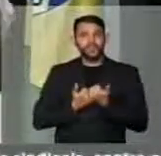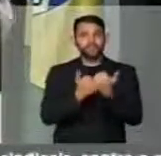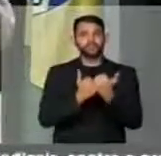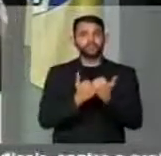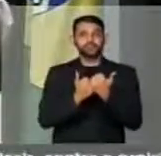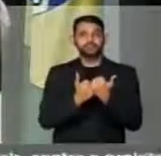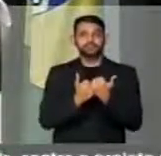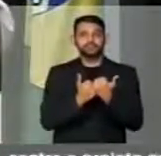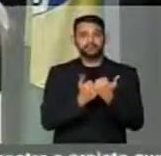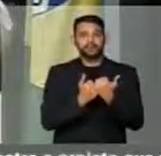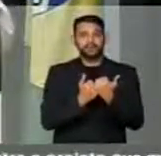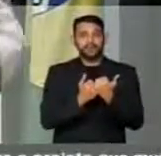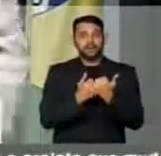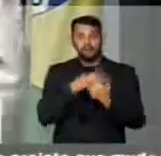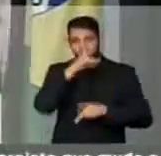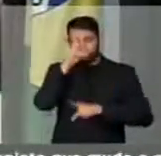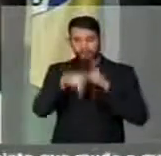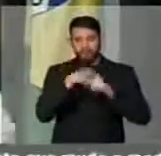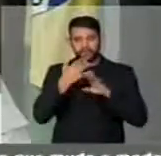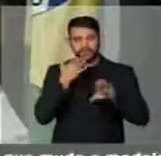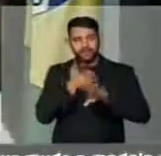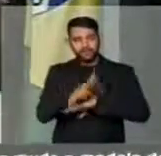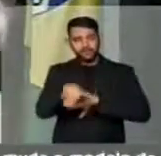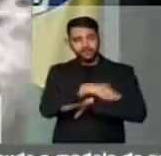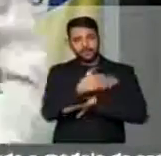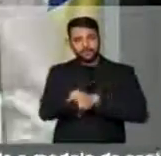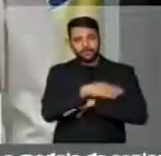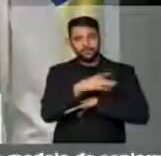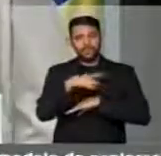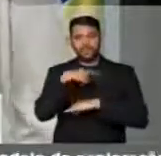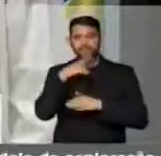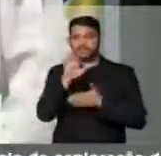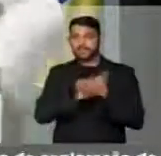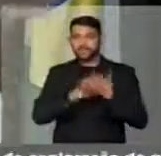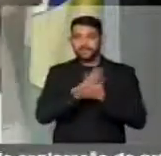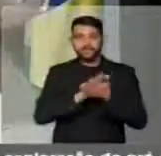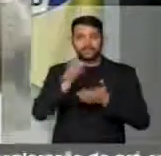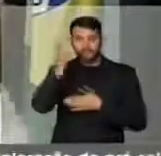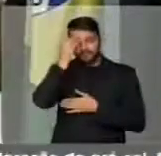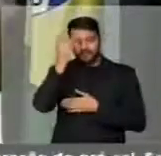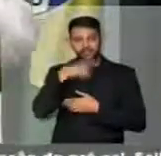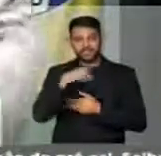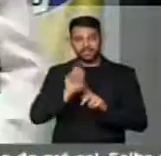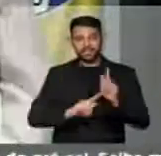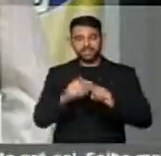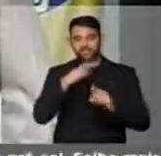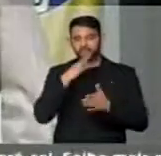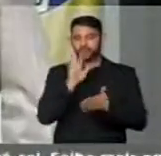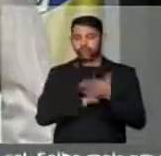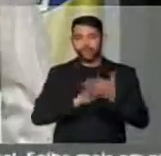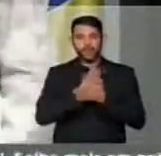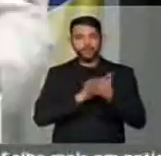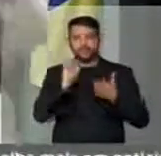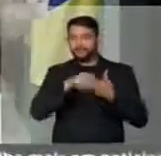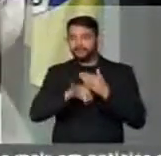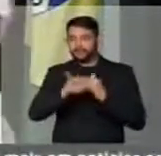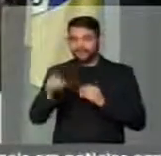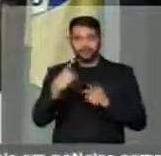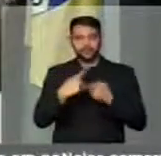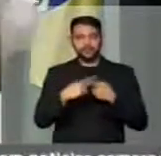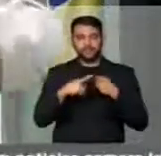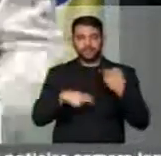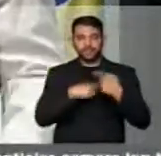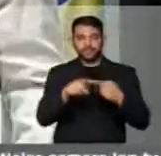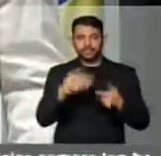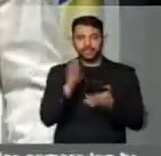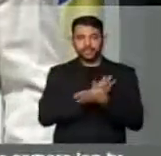que está indo para as ruas é uma geração sem ideologia, é uma geração que não conhece inflação, é uma geração